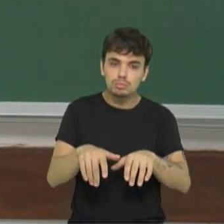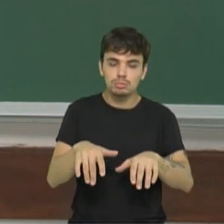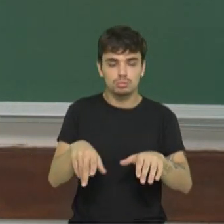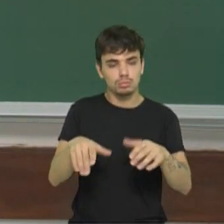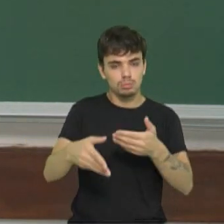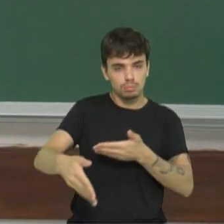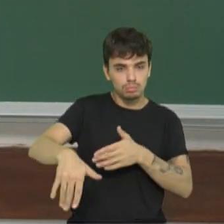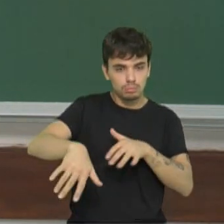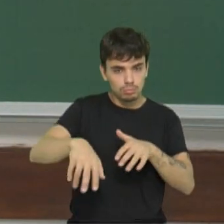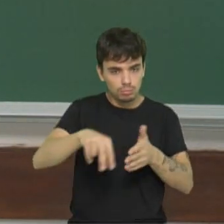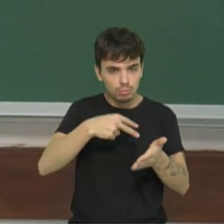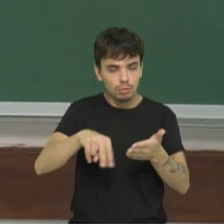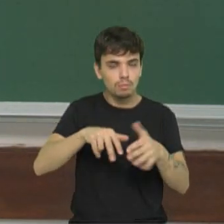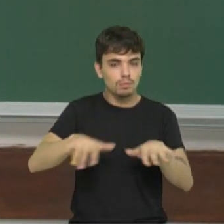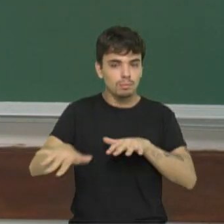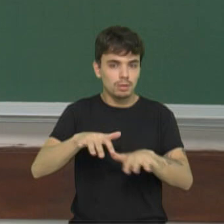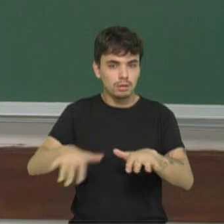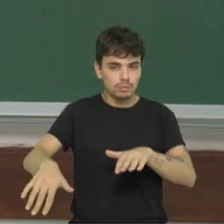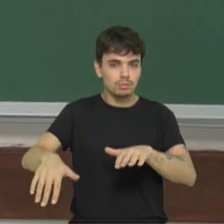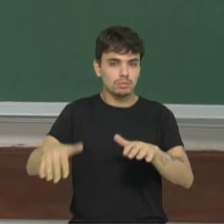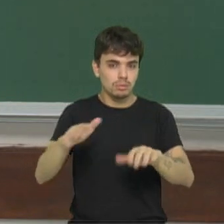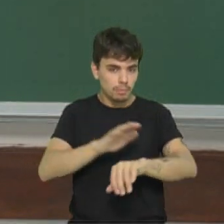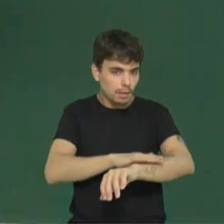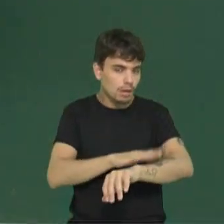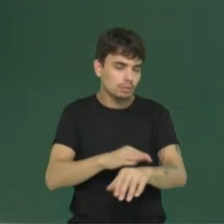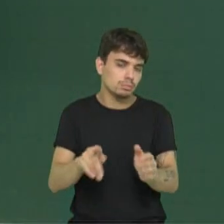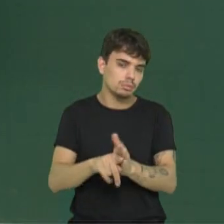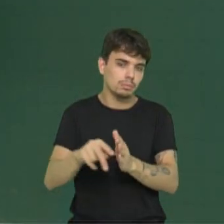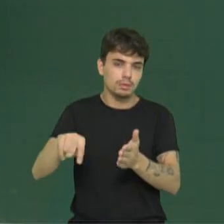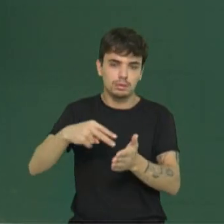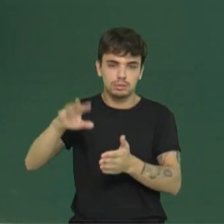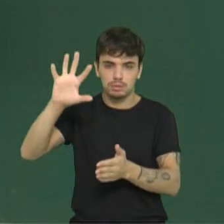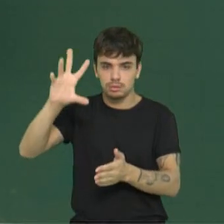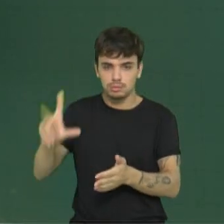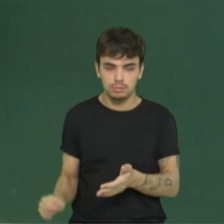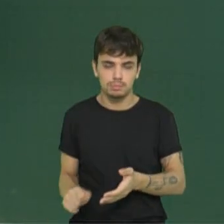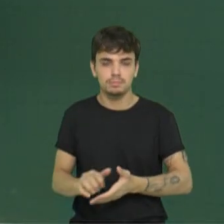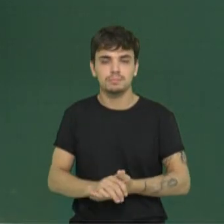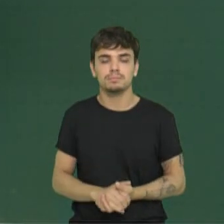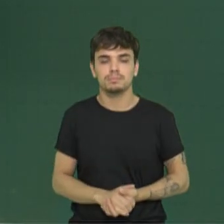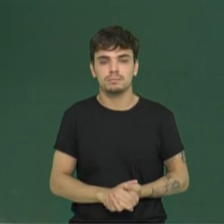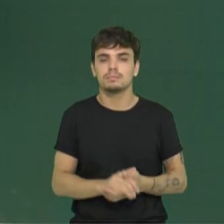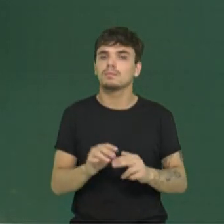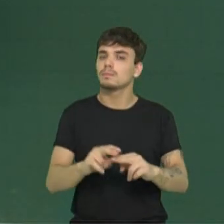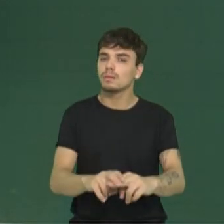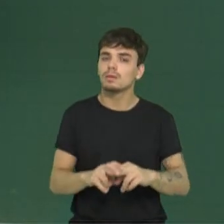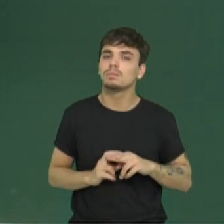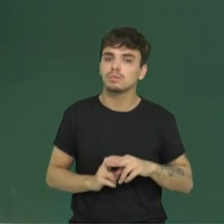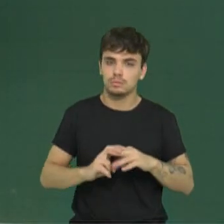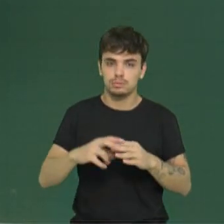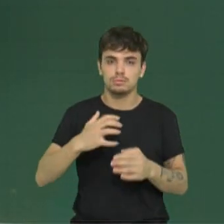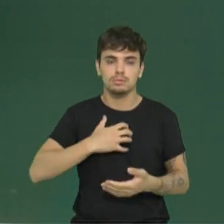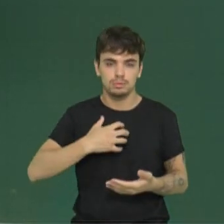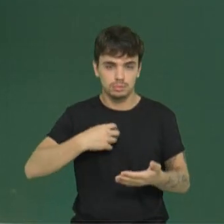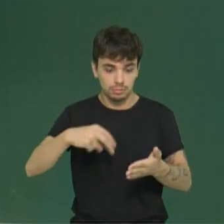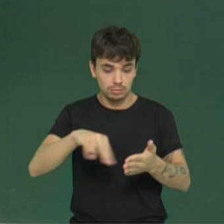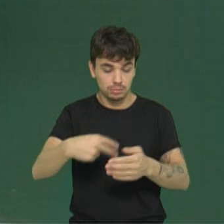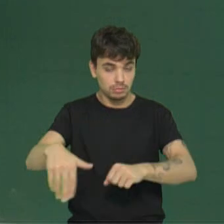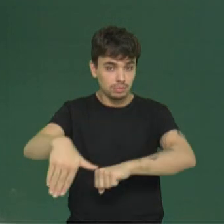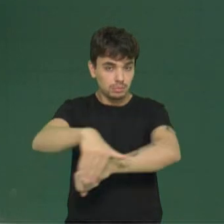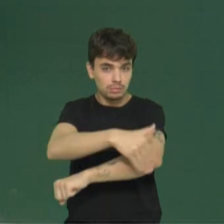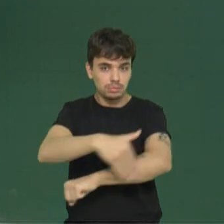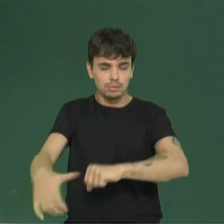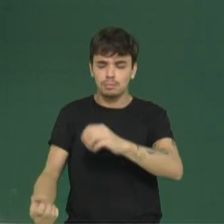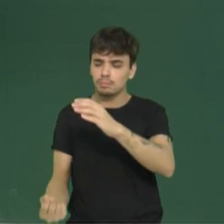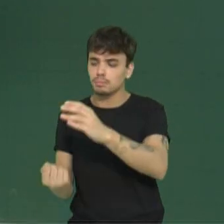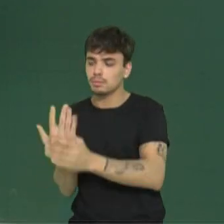de braços das danças africanas, tá? Então, os nossos ritmos de dança de rua surgiram lá na